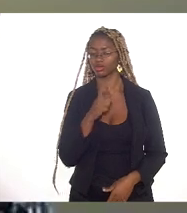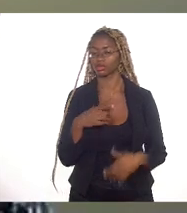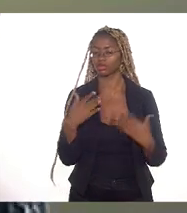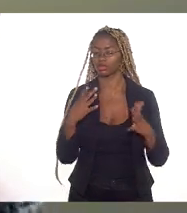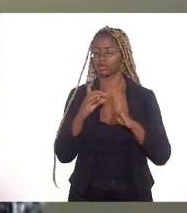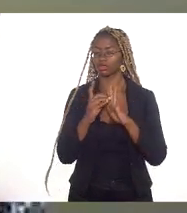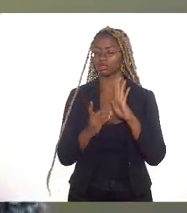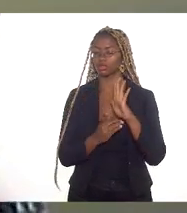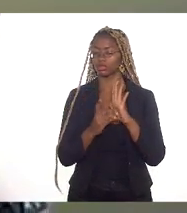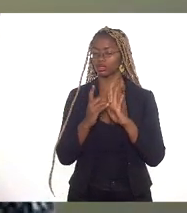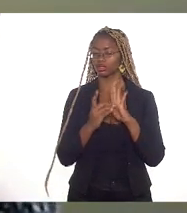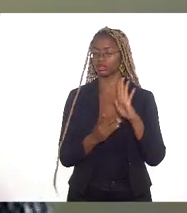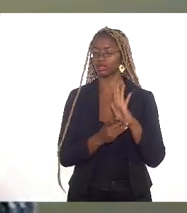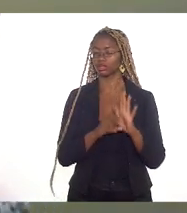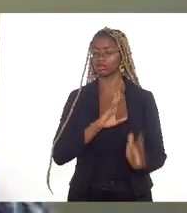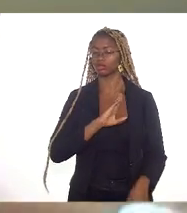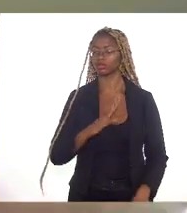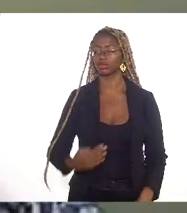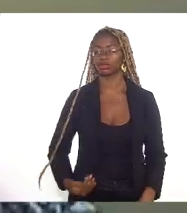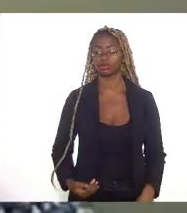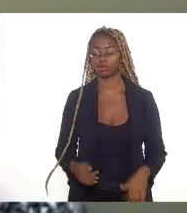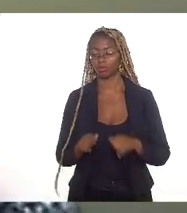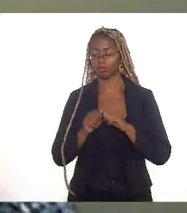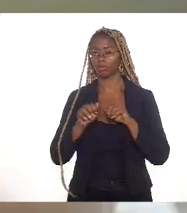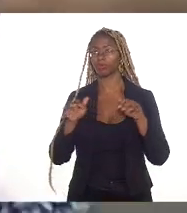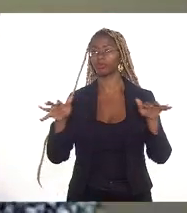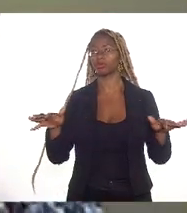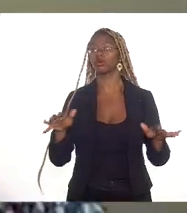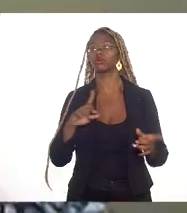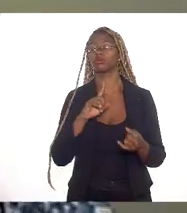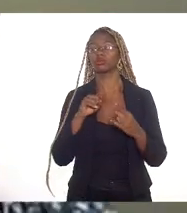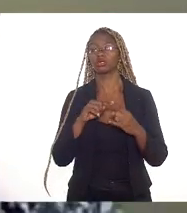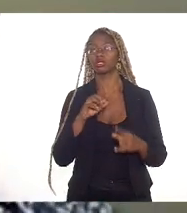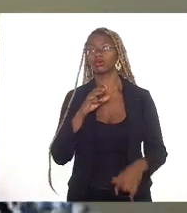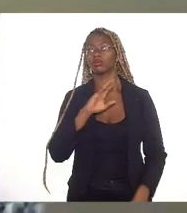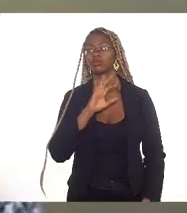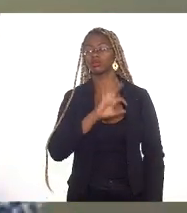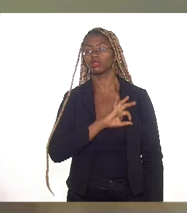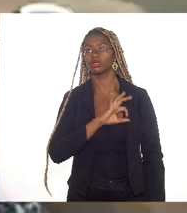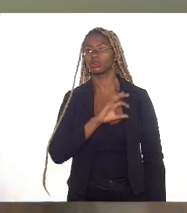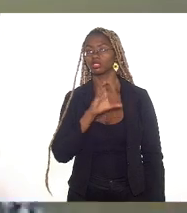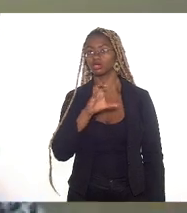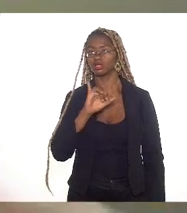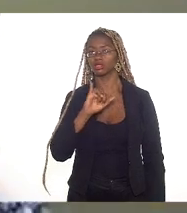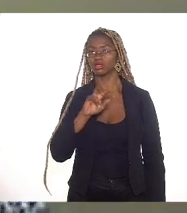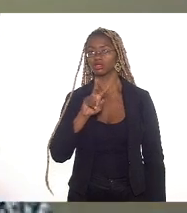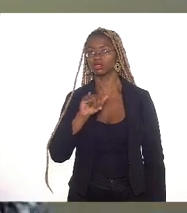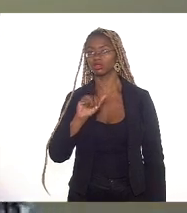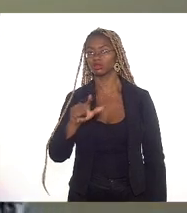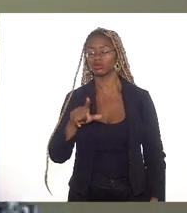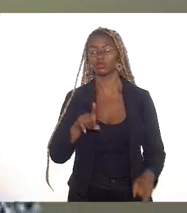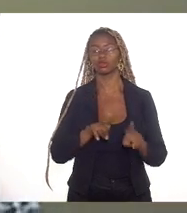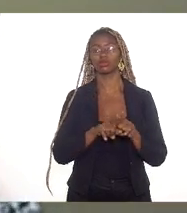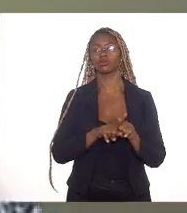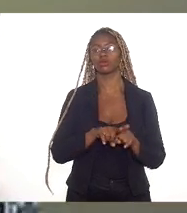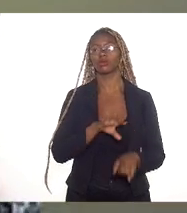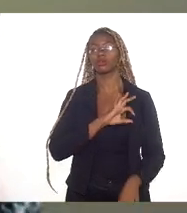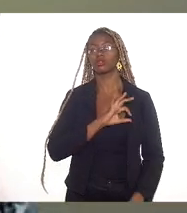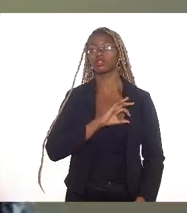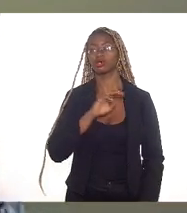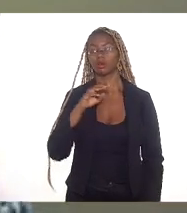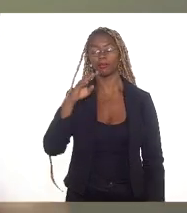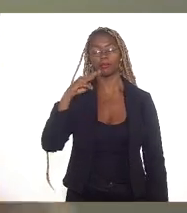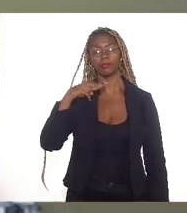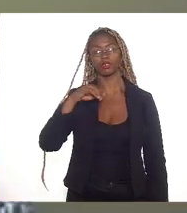do governador é mais amplo. Ele alcança a Polícia Civil, a Polícia Militar, ele alcança a Defesa Civil, o Departamento